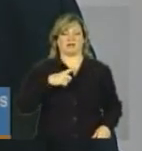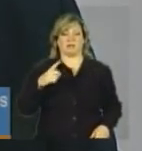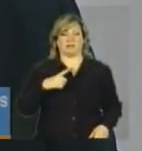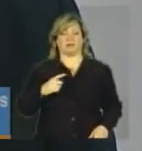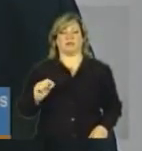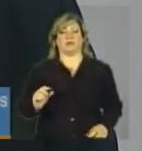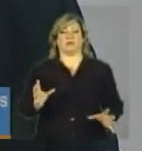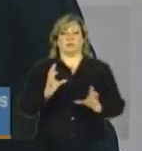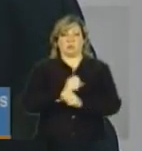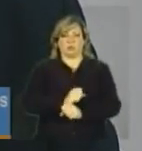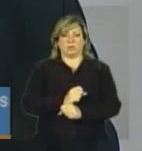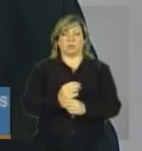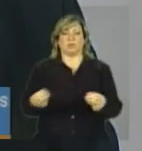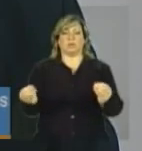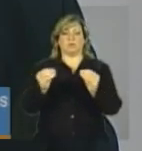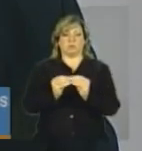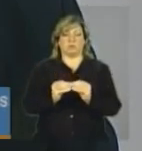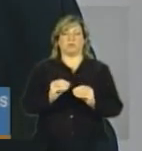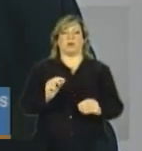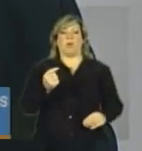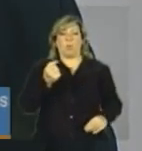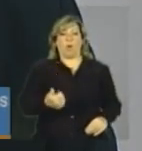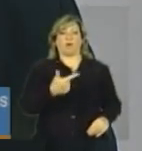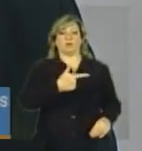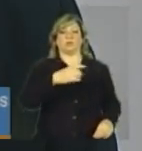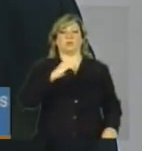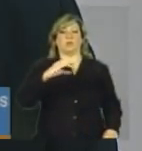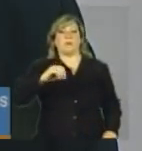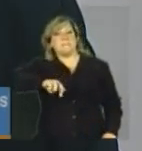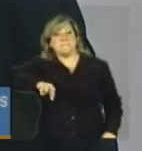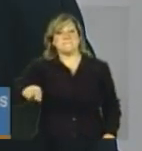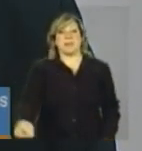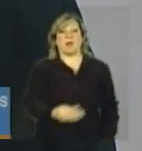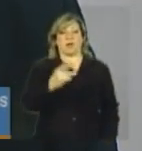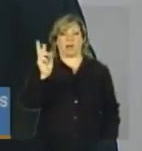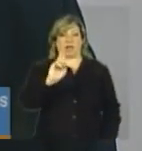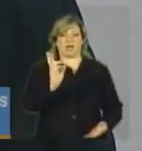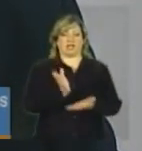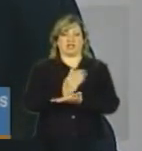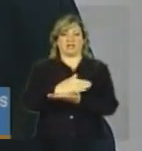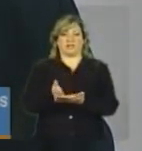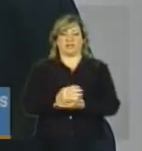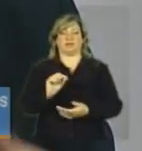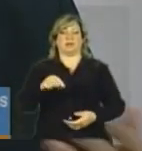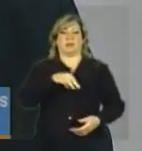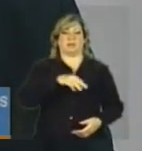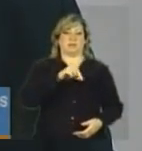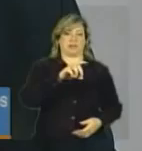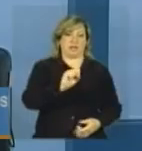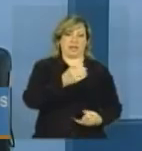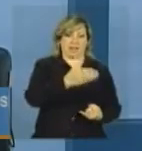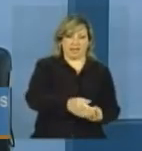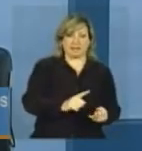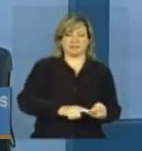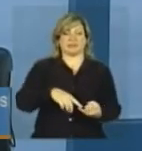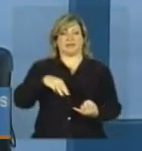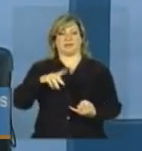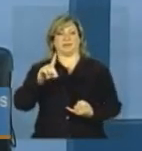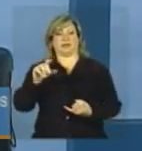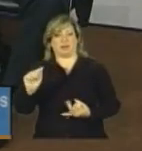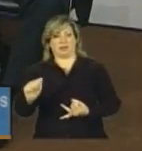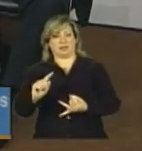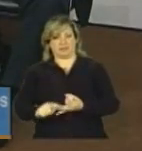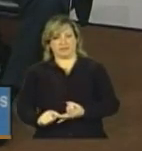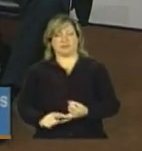uma suplementação orçamentária eh de quase R milhões deais divididos entre o MDS e o MDA, que, né, o